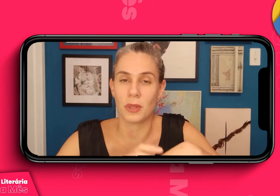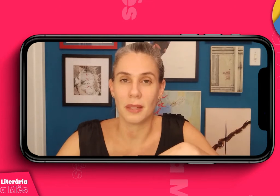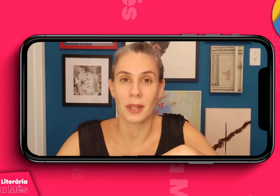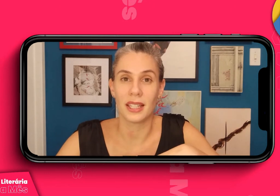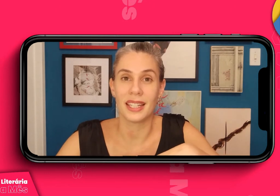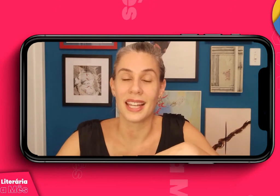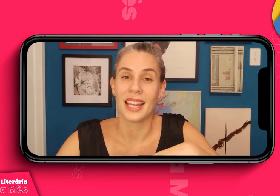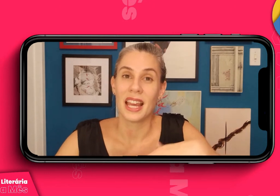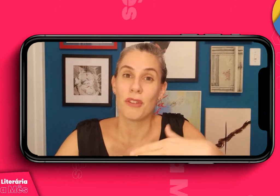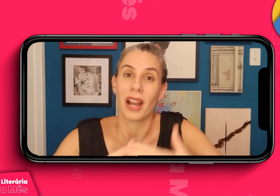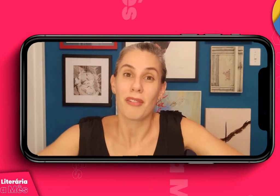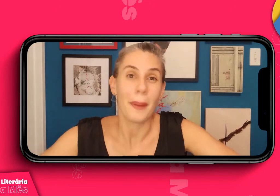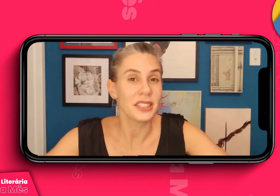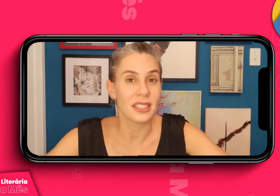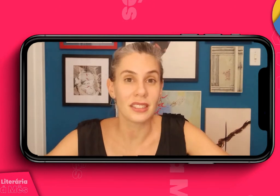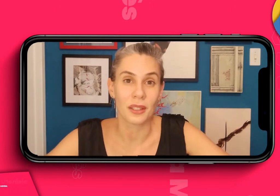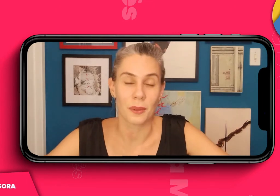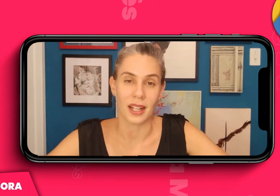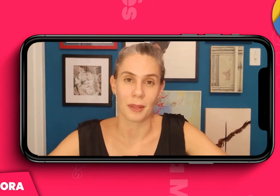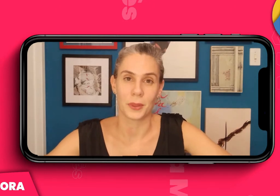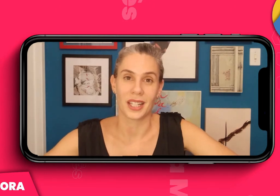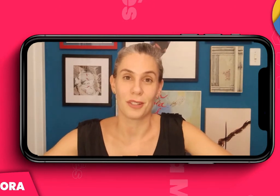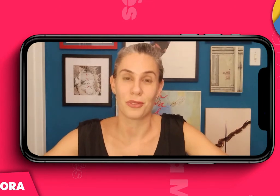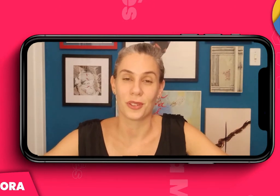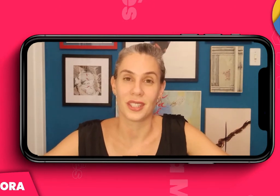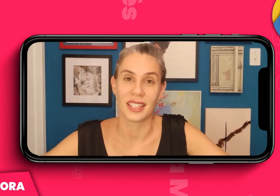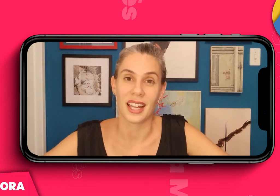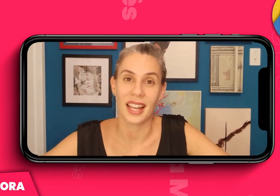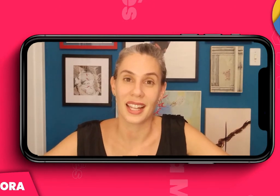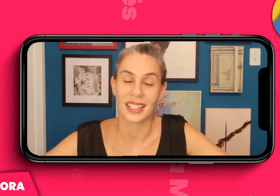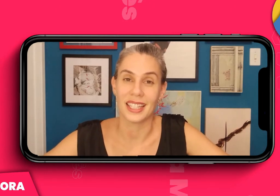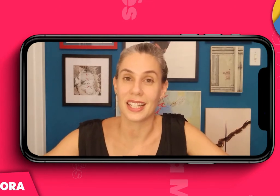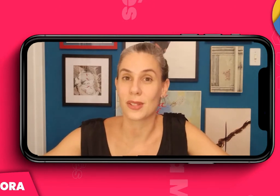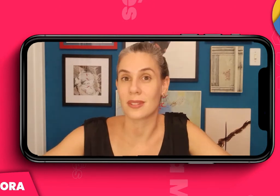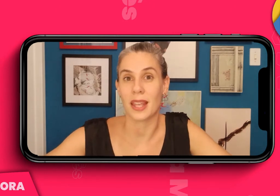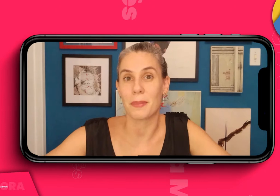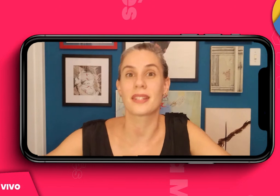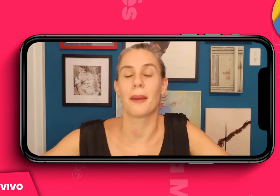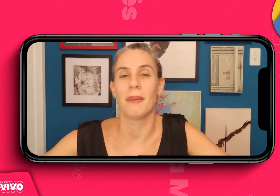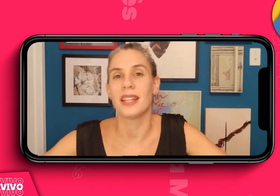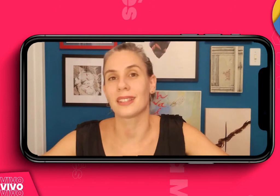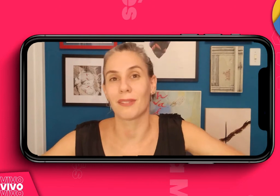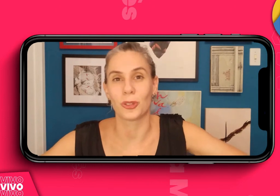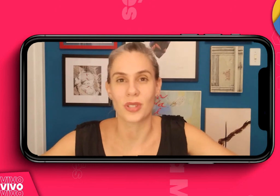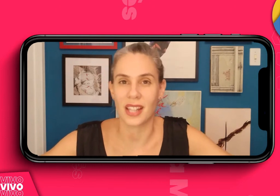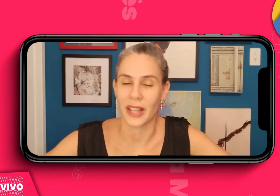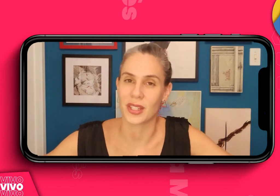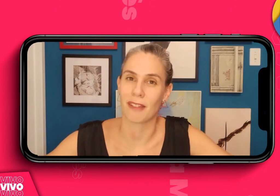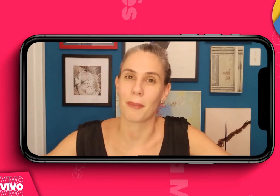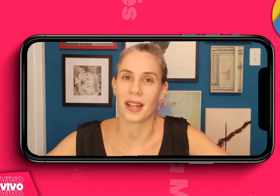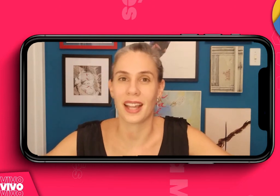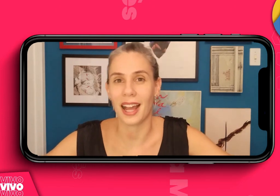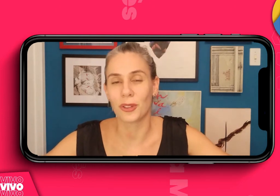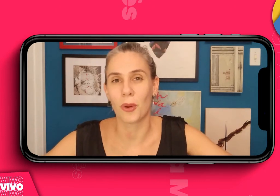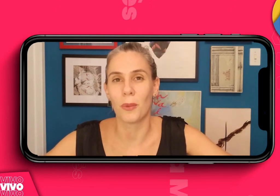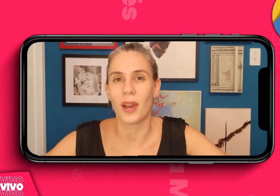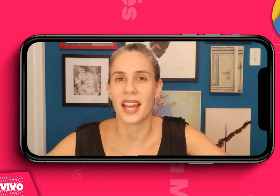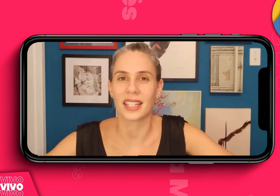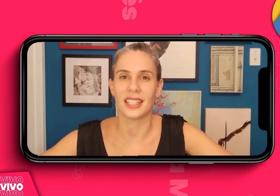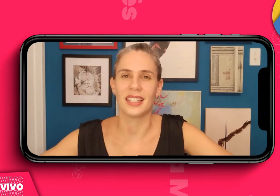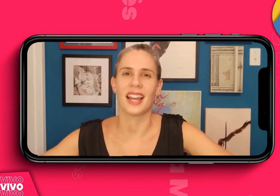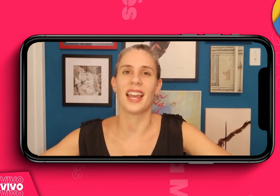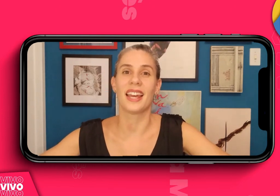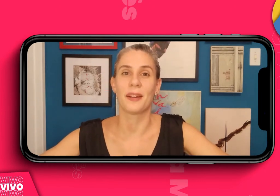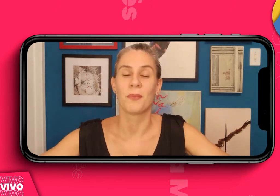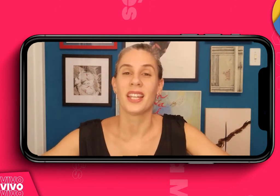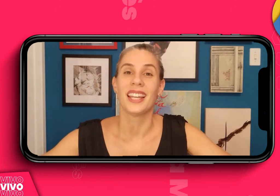organicamente, teve um imã ali. Falava bastante com ela por telefone, né? Ela queria sempre saber se estava tudo certo, se estava marcado, como